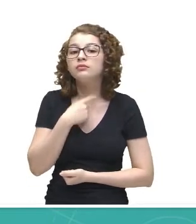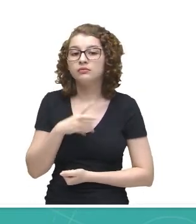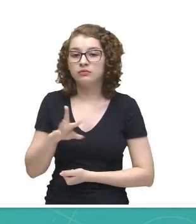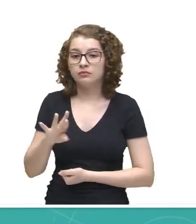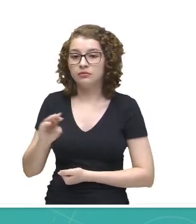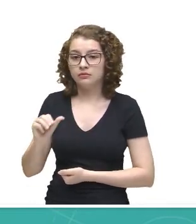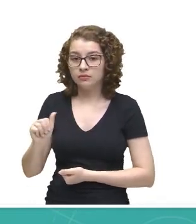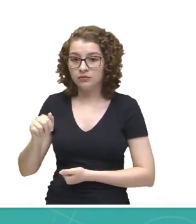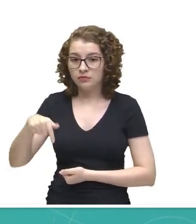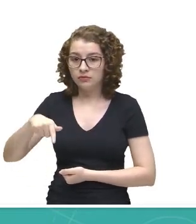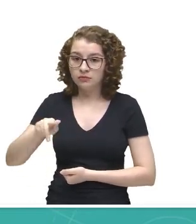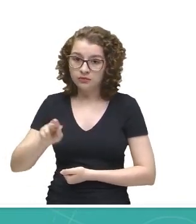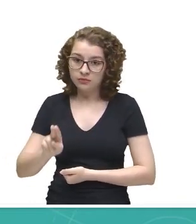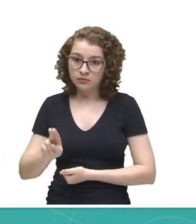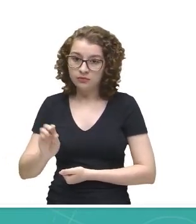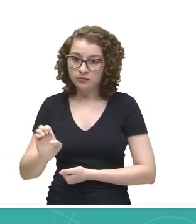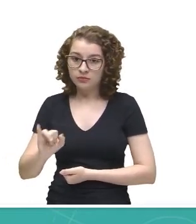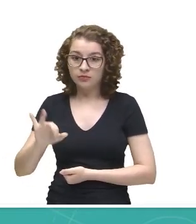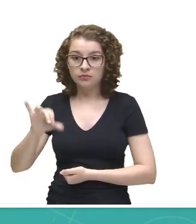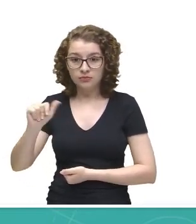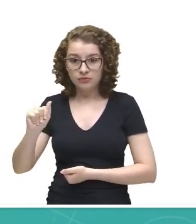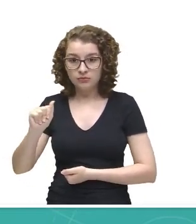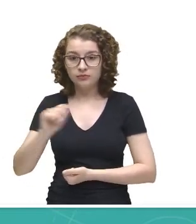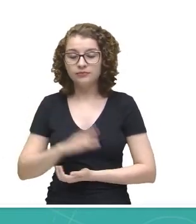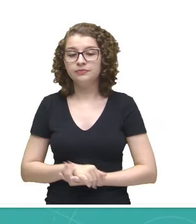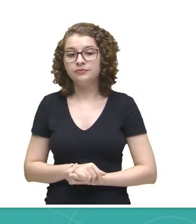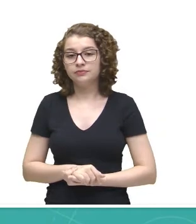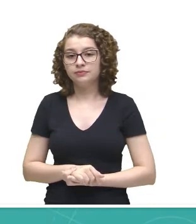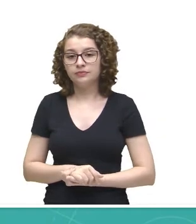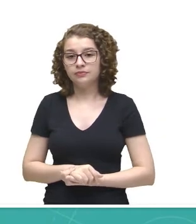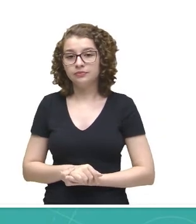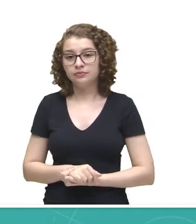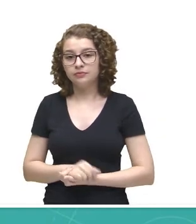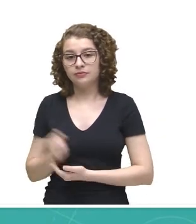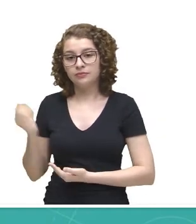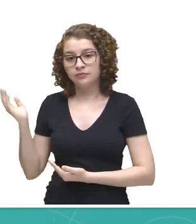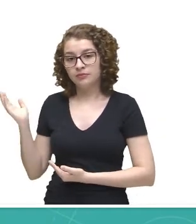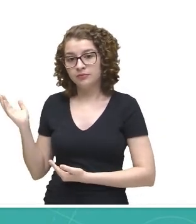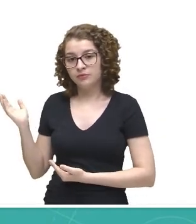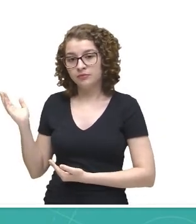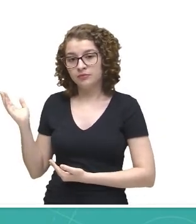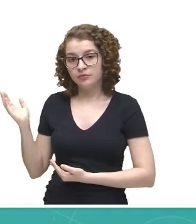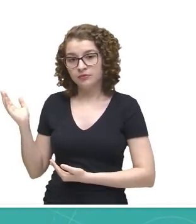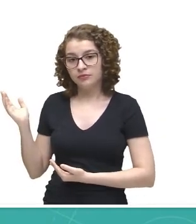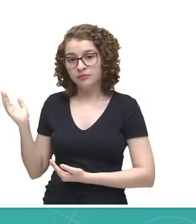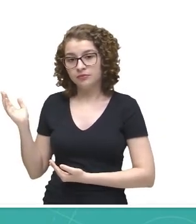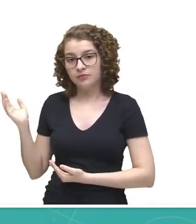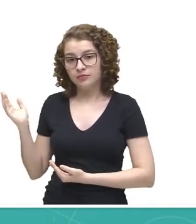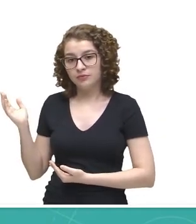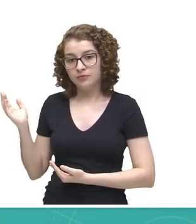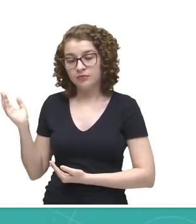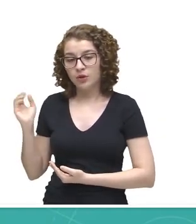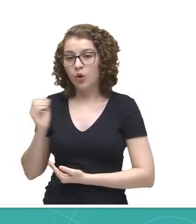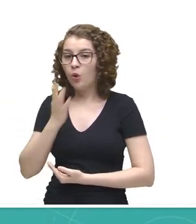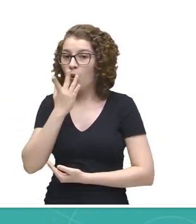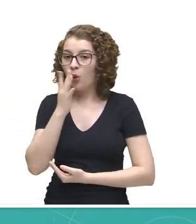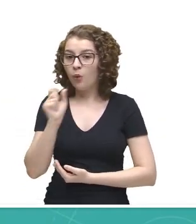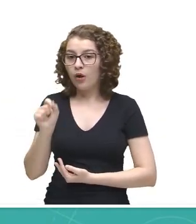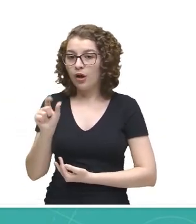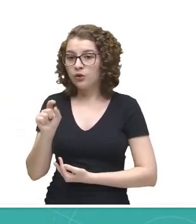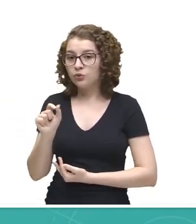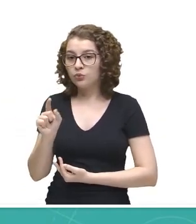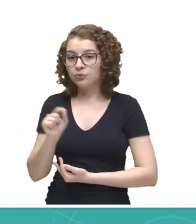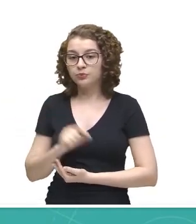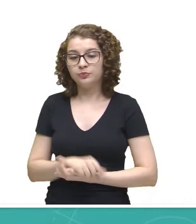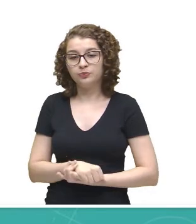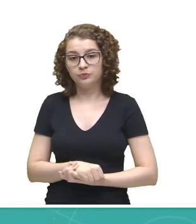tecido cartilaginoso. A gente observa aqui essa imagem, essa representação aqui em azul é